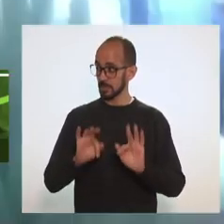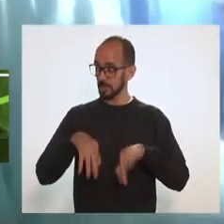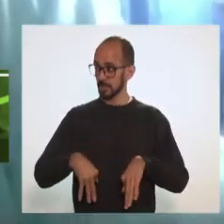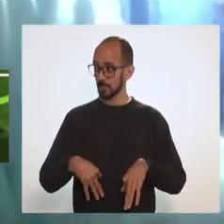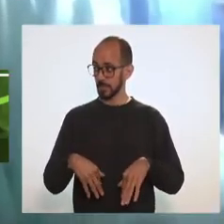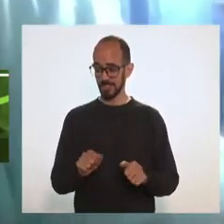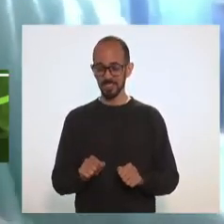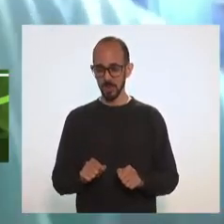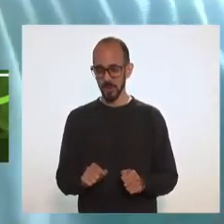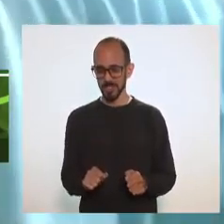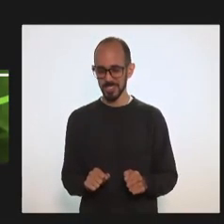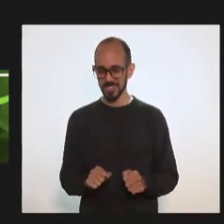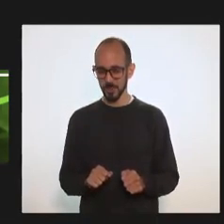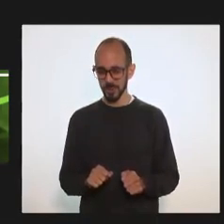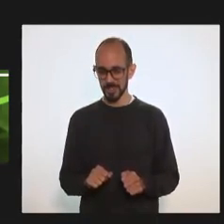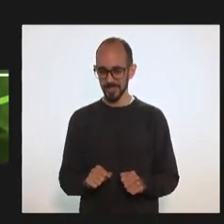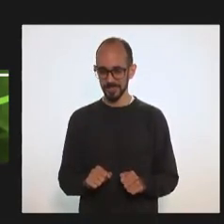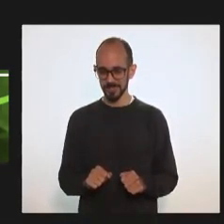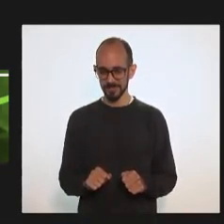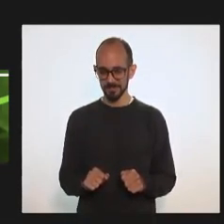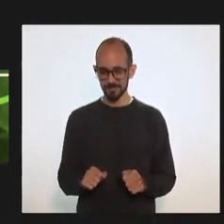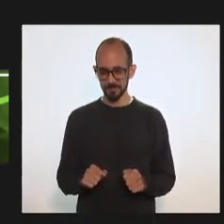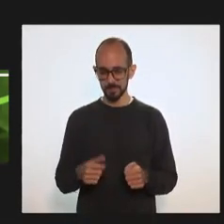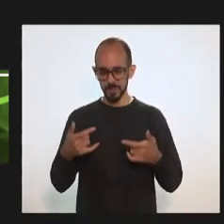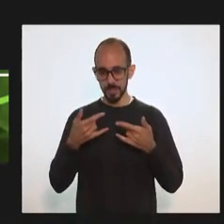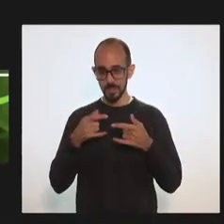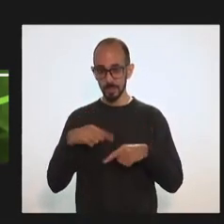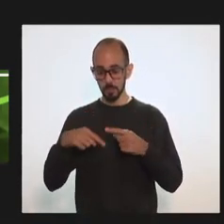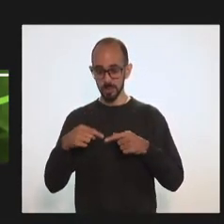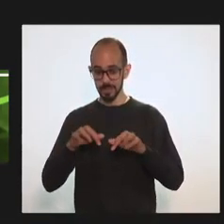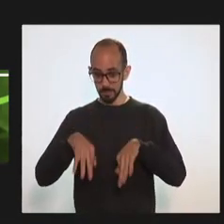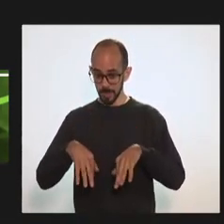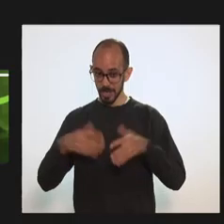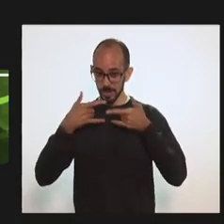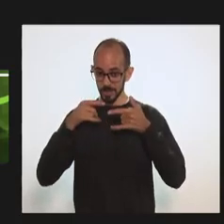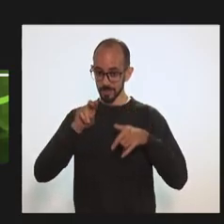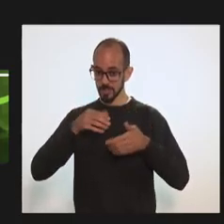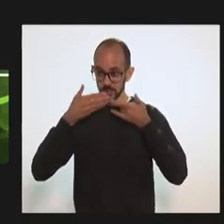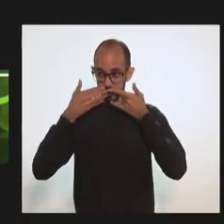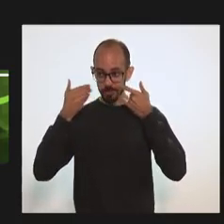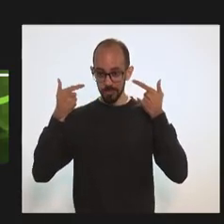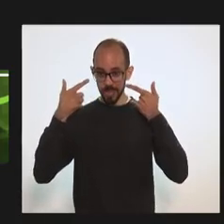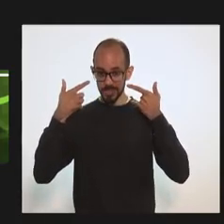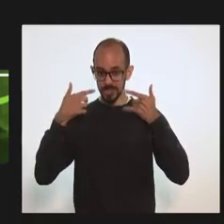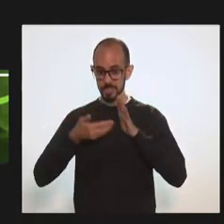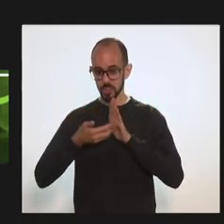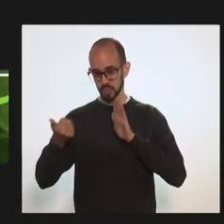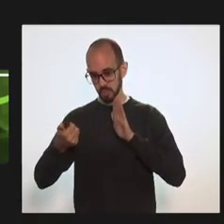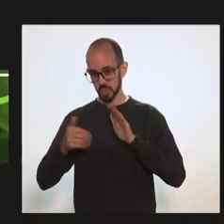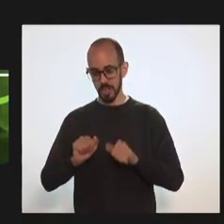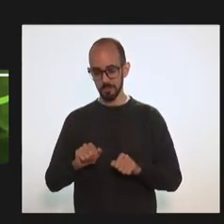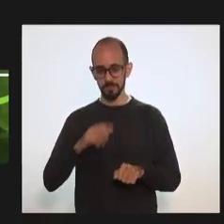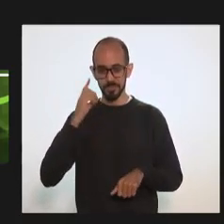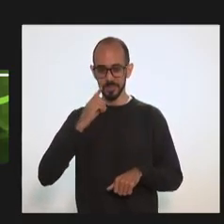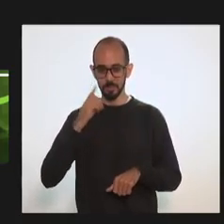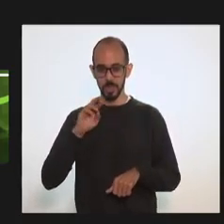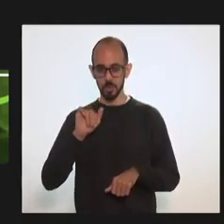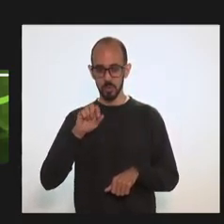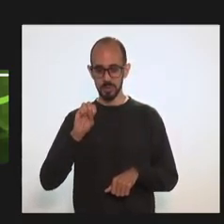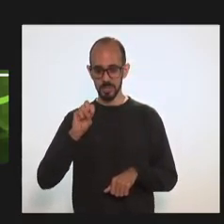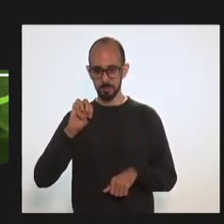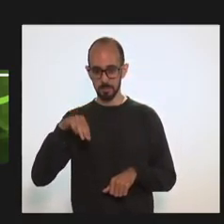da qualidade do deputado Bacelar. Ó, só um detalhe, estou bastante de máscara agora,